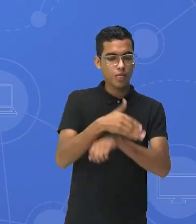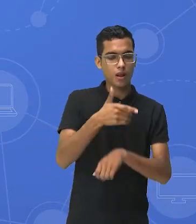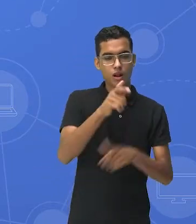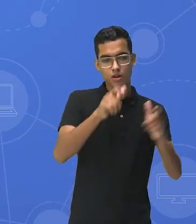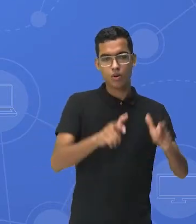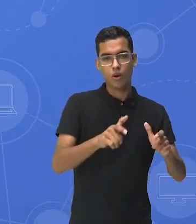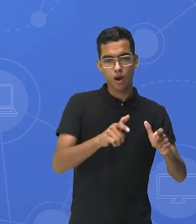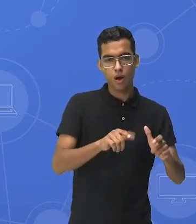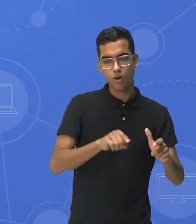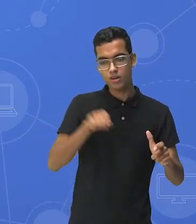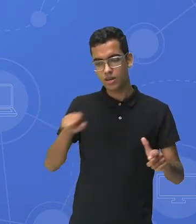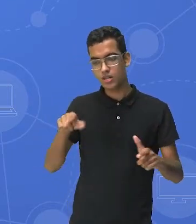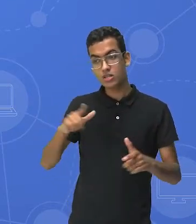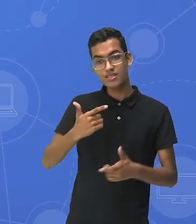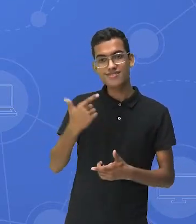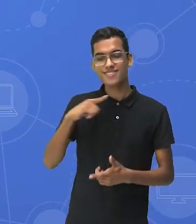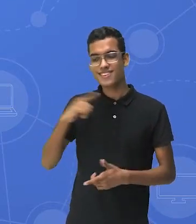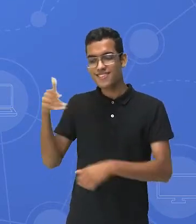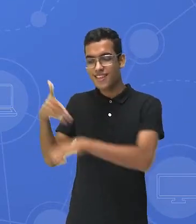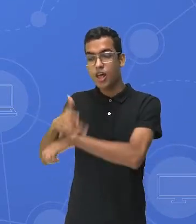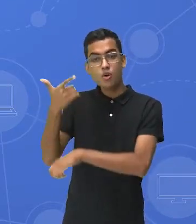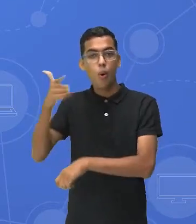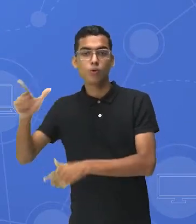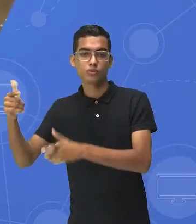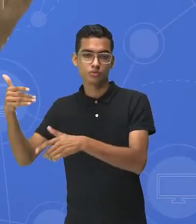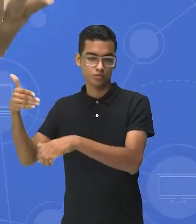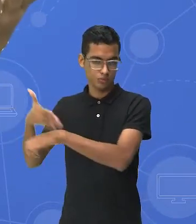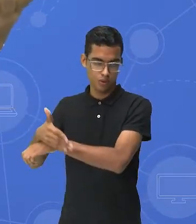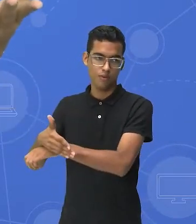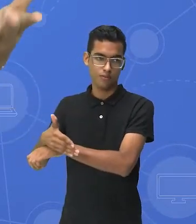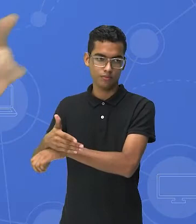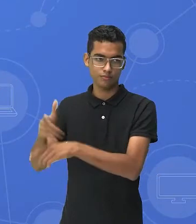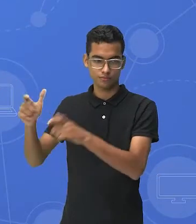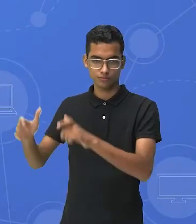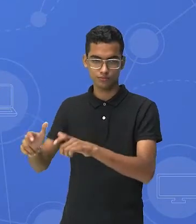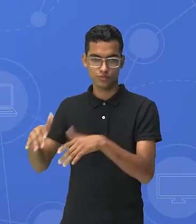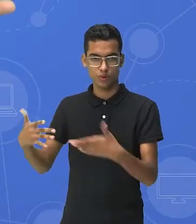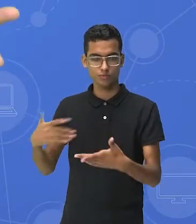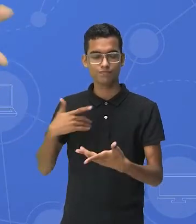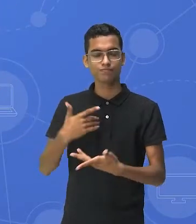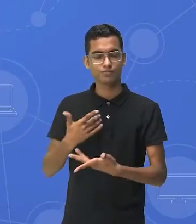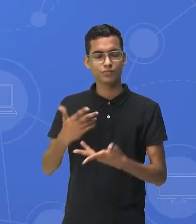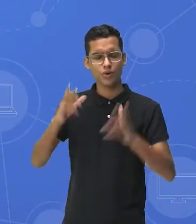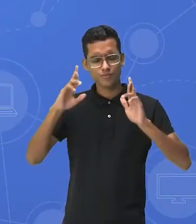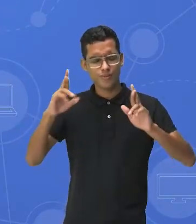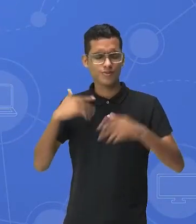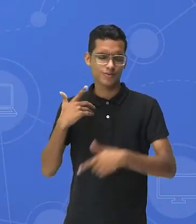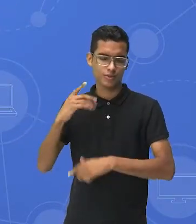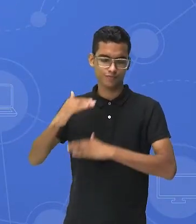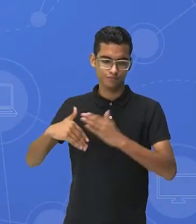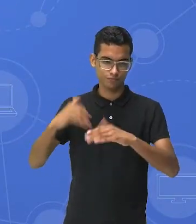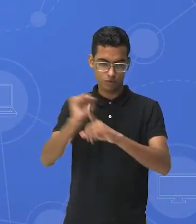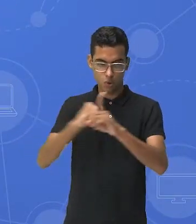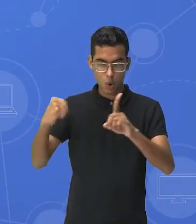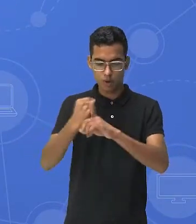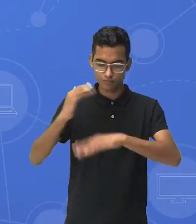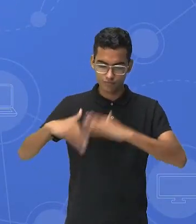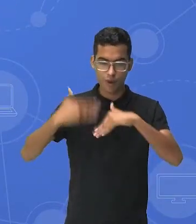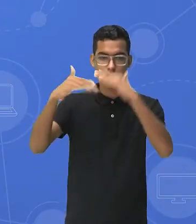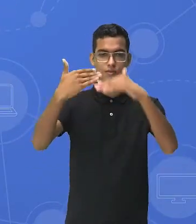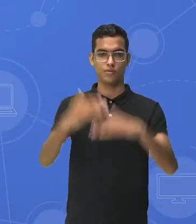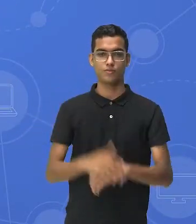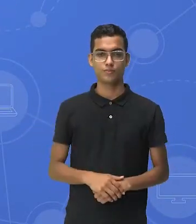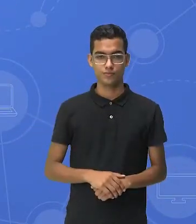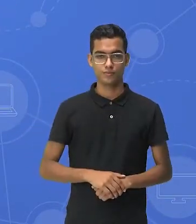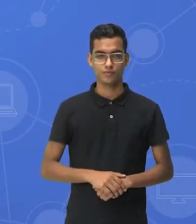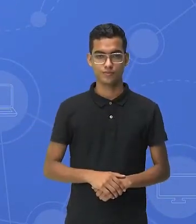situação. Fazer o quê, né? Espero que a sociedade evolua cada vez mais para que a gente não veja isso. Então,